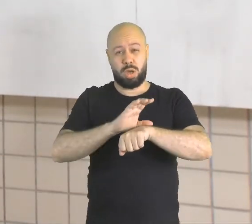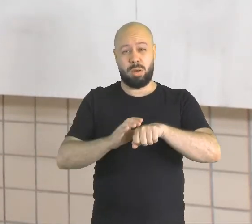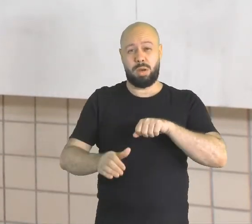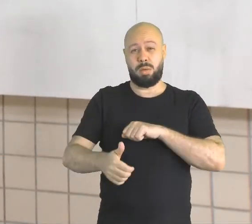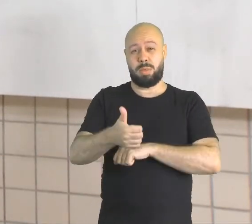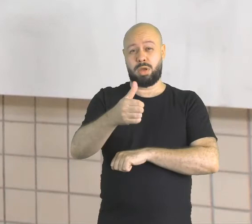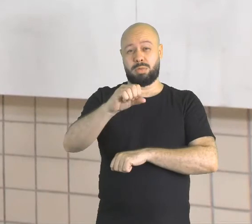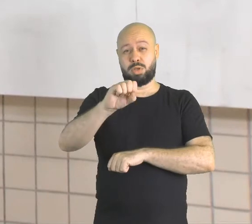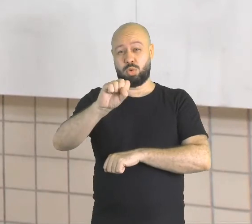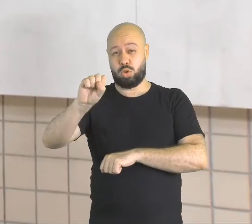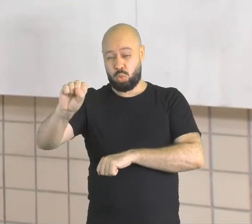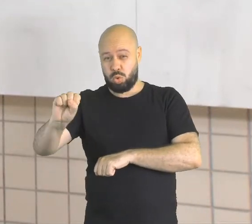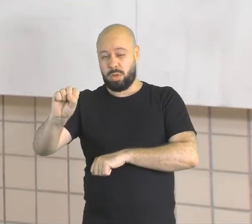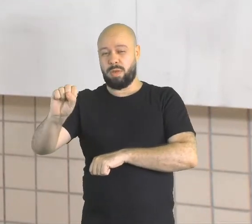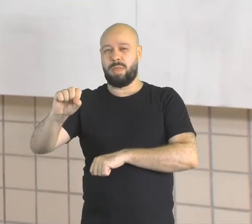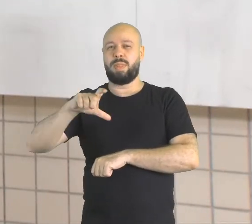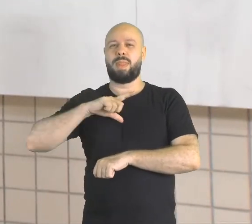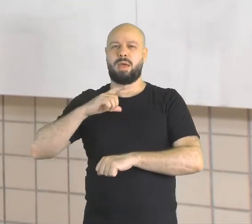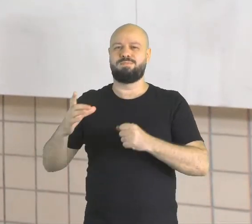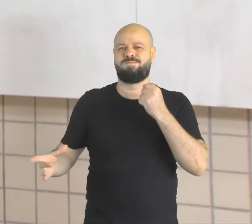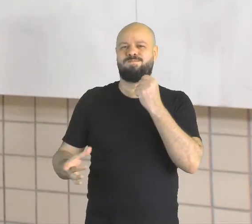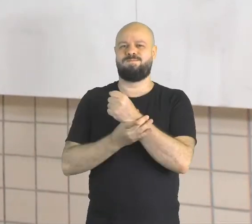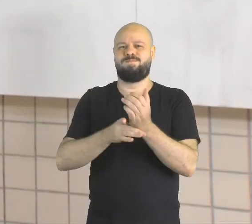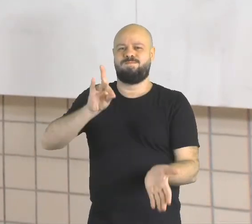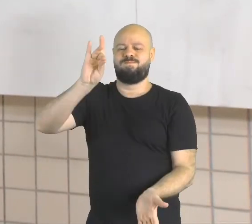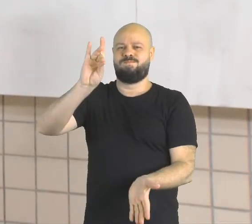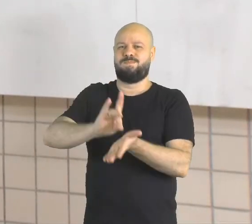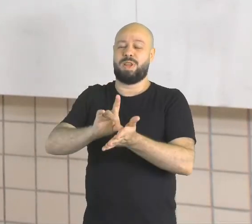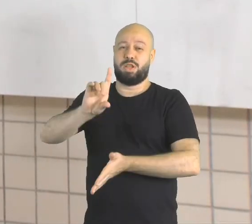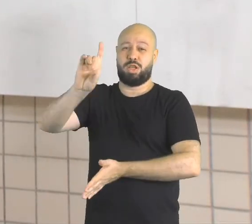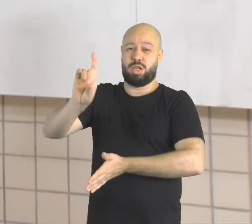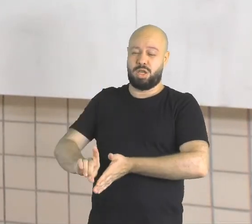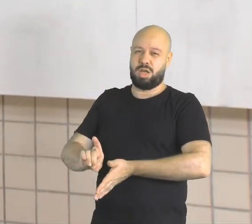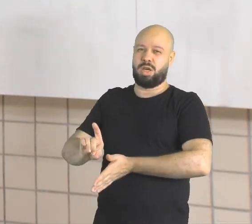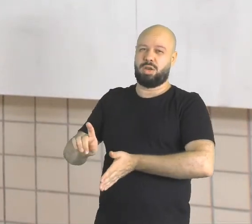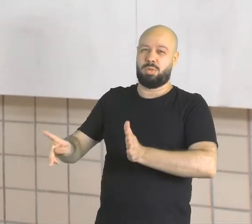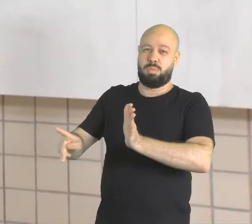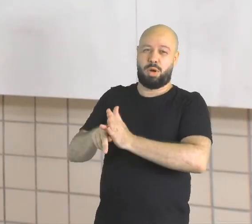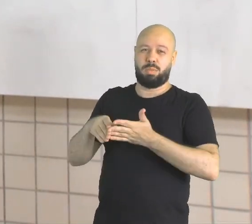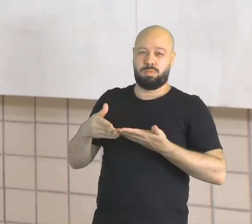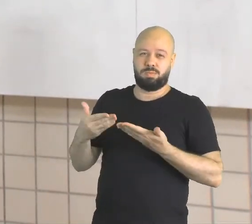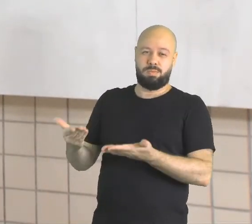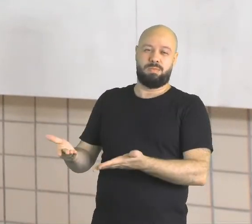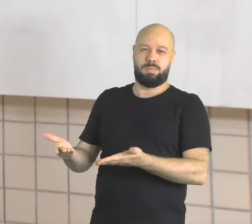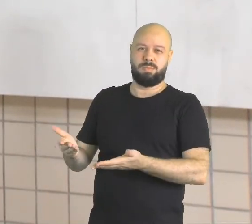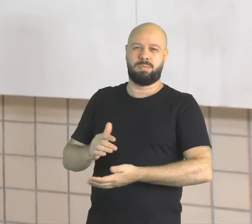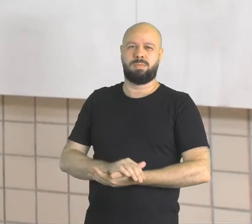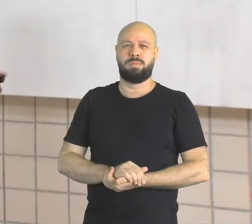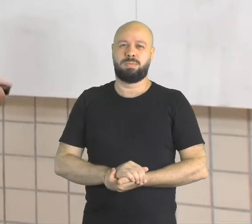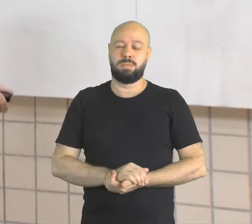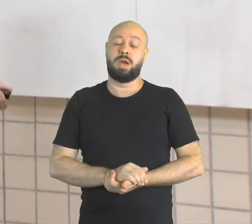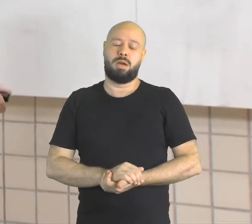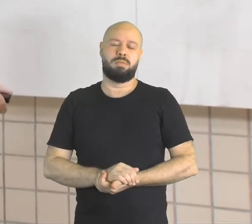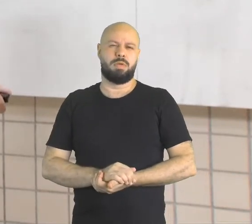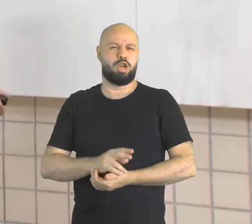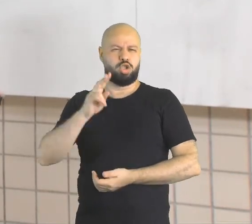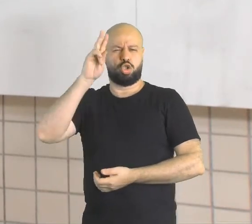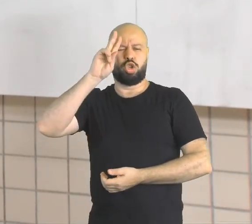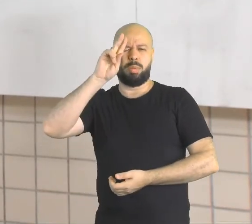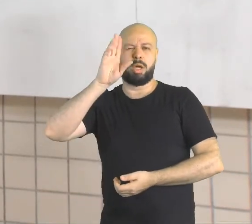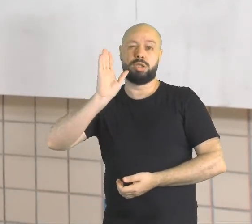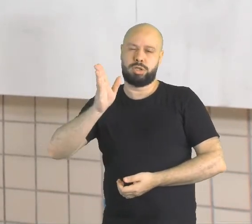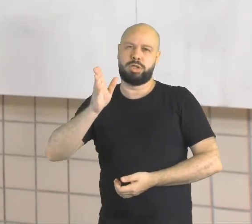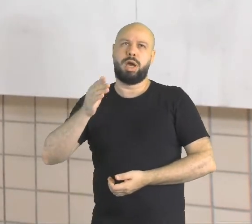veio realmente a assegurar alguns direitos e historicamente